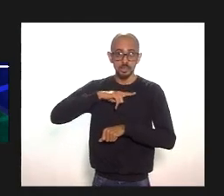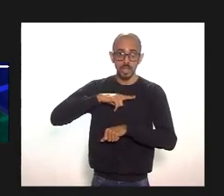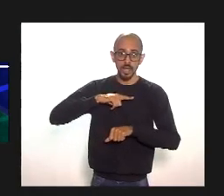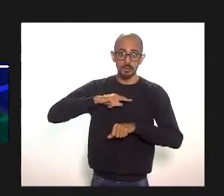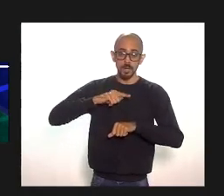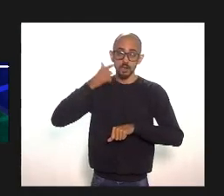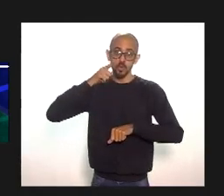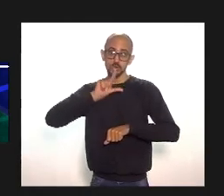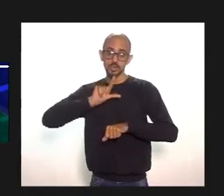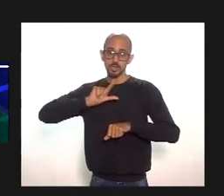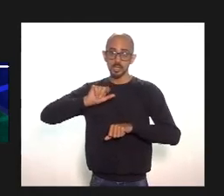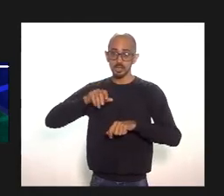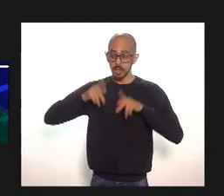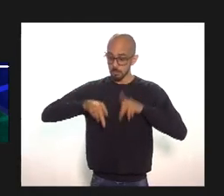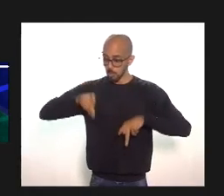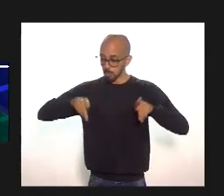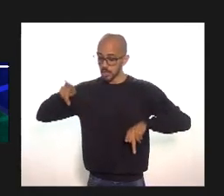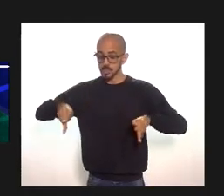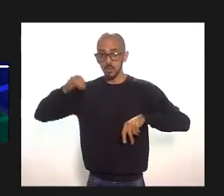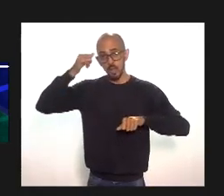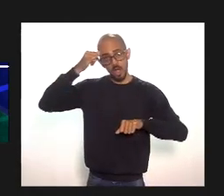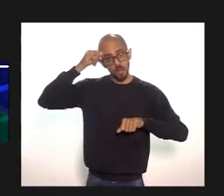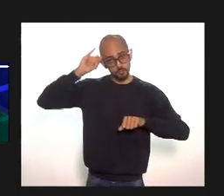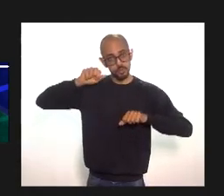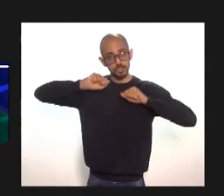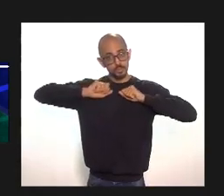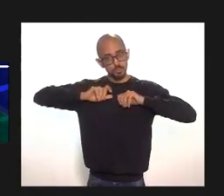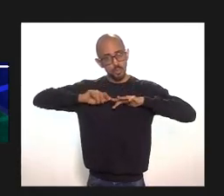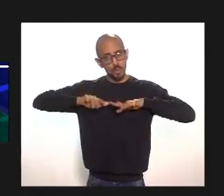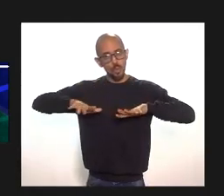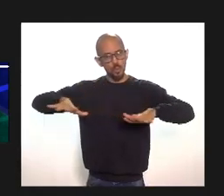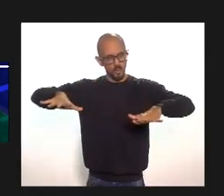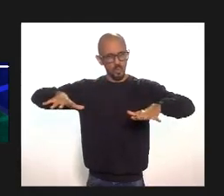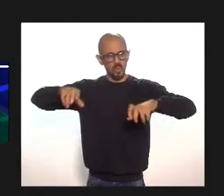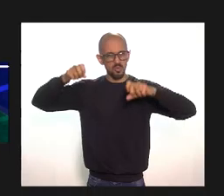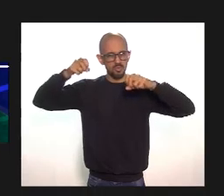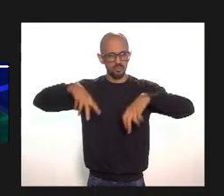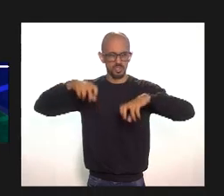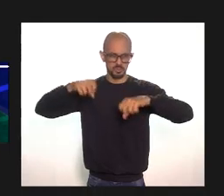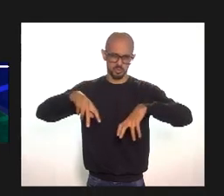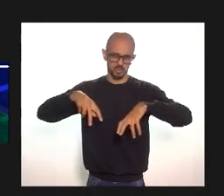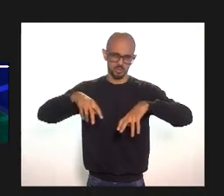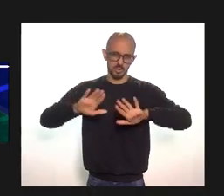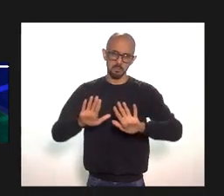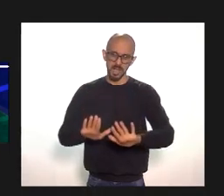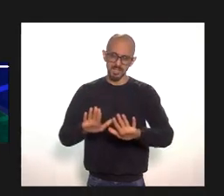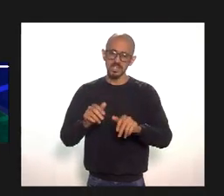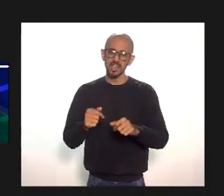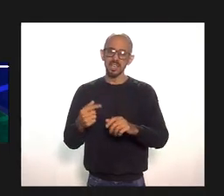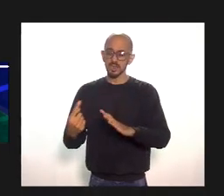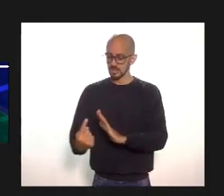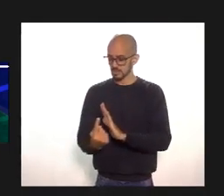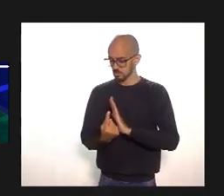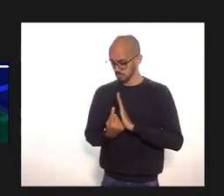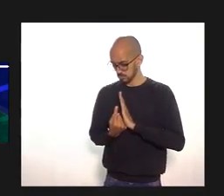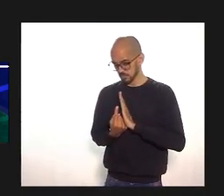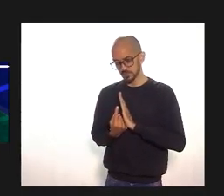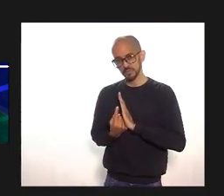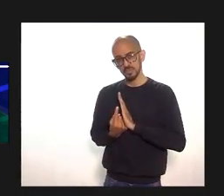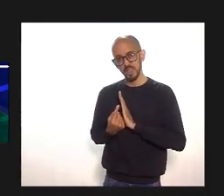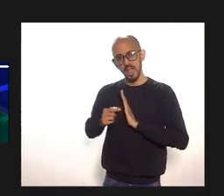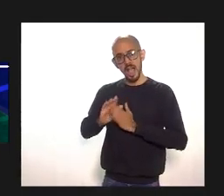da população para evitar a propagação do vírus. E aí, quando fala de distanciamento social, a gente fala de que, em muitas situações,